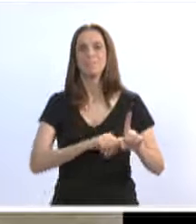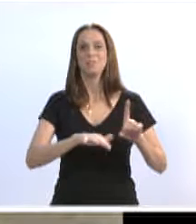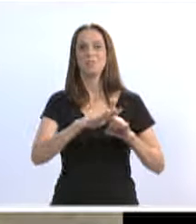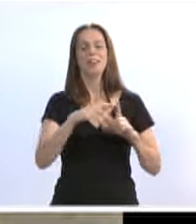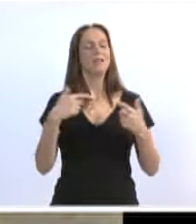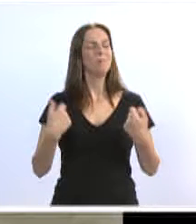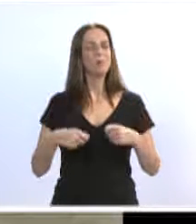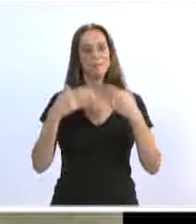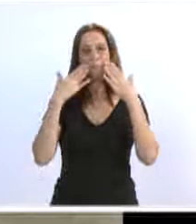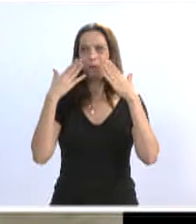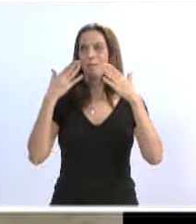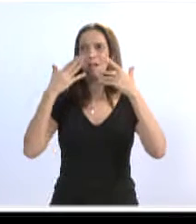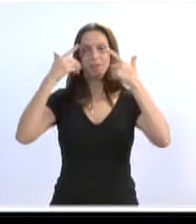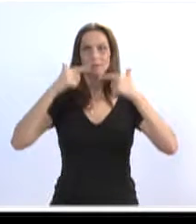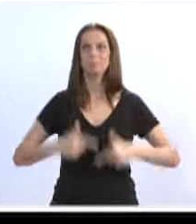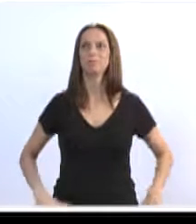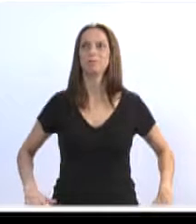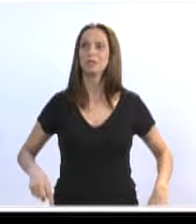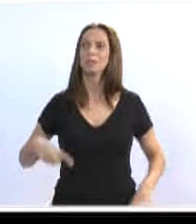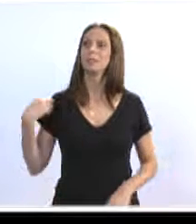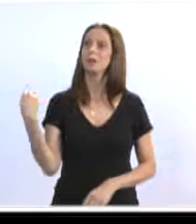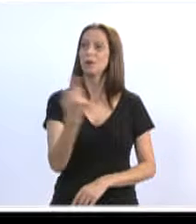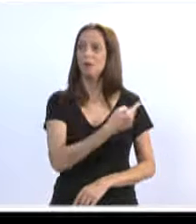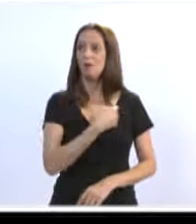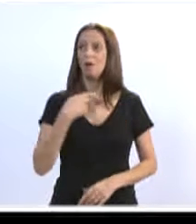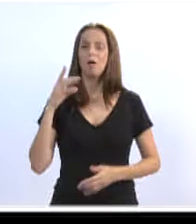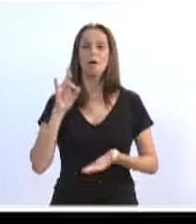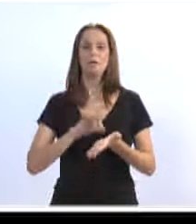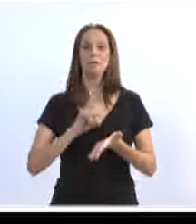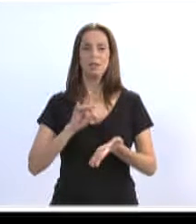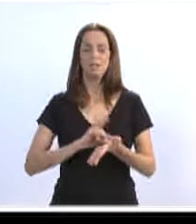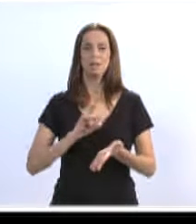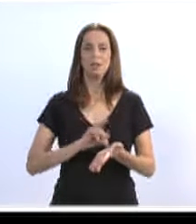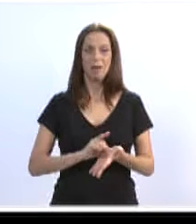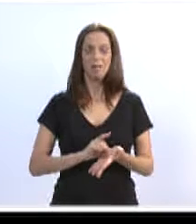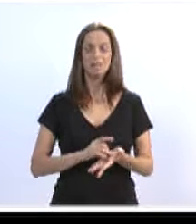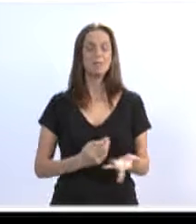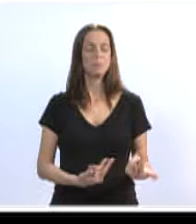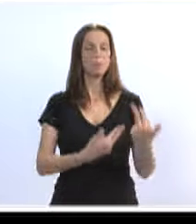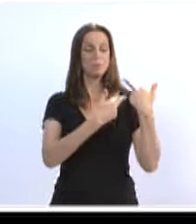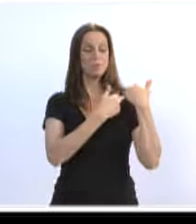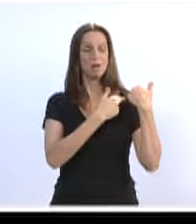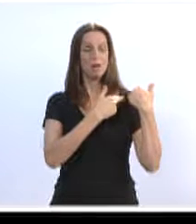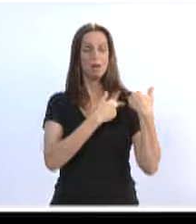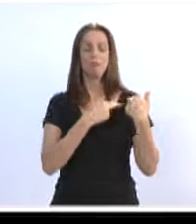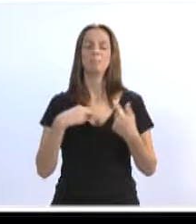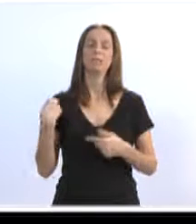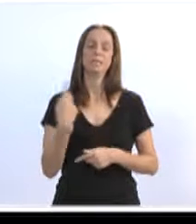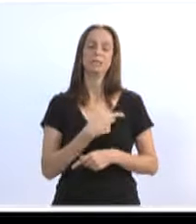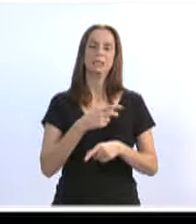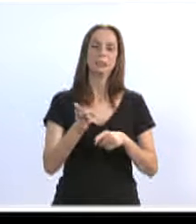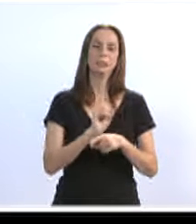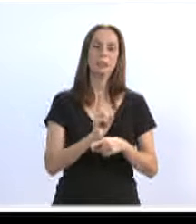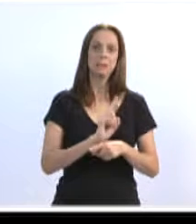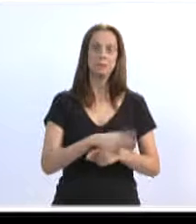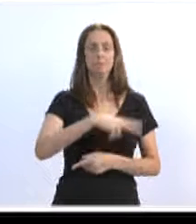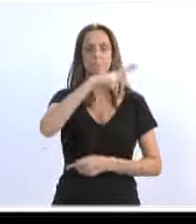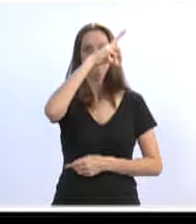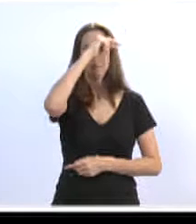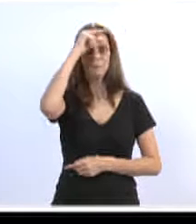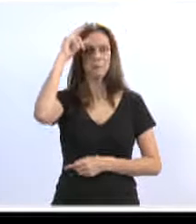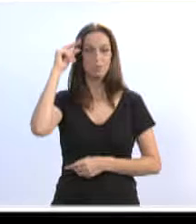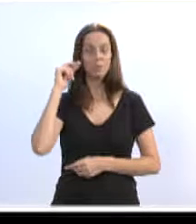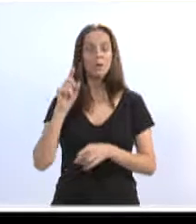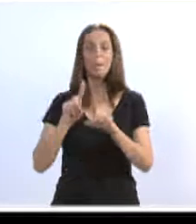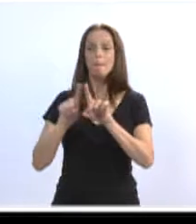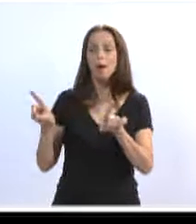total transparência. Somos nós que temos a prerrogativa municipal de fiscalizar o executivo,